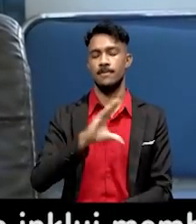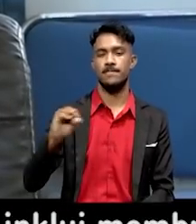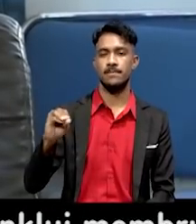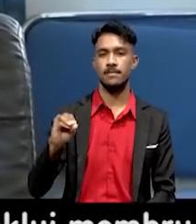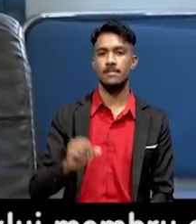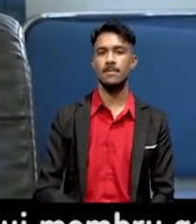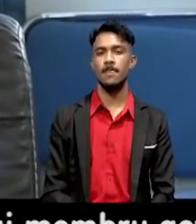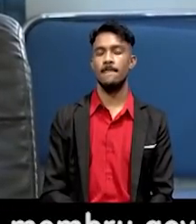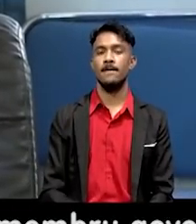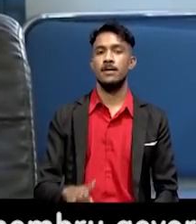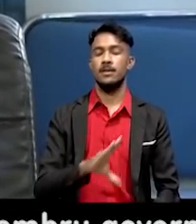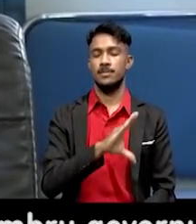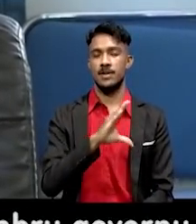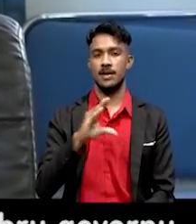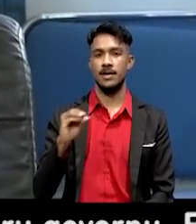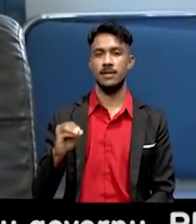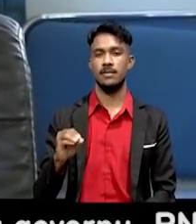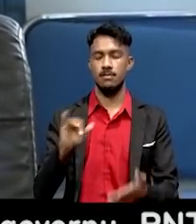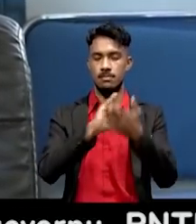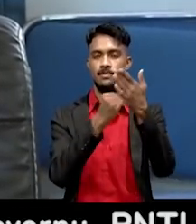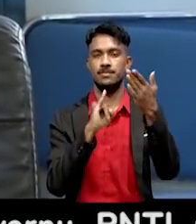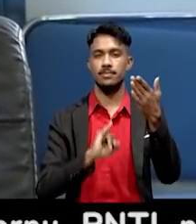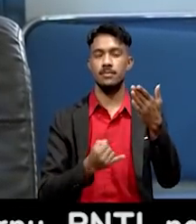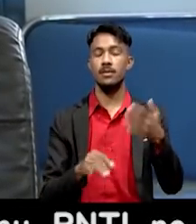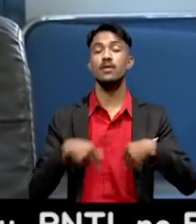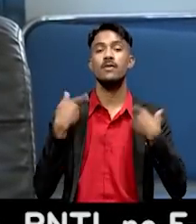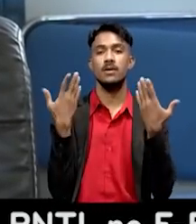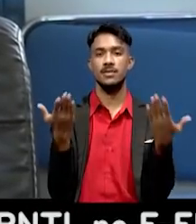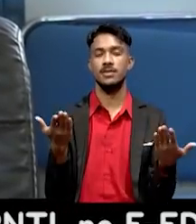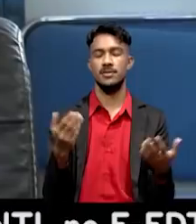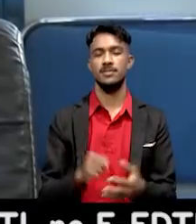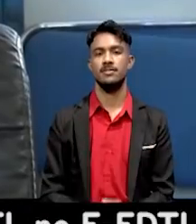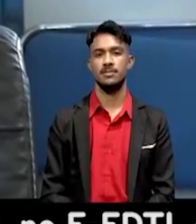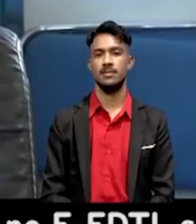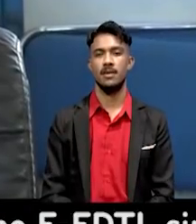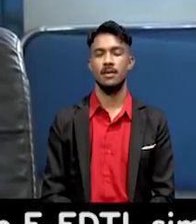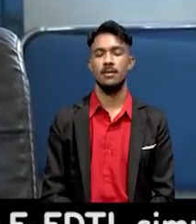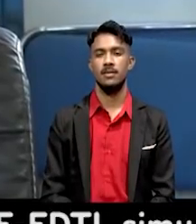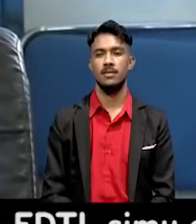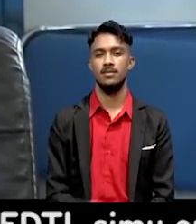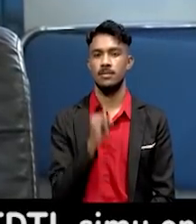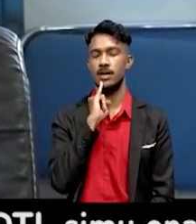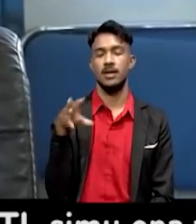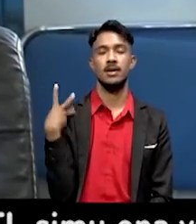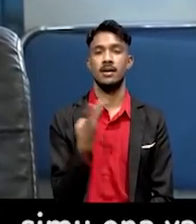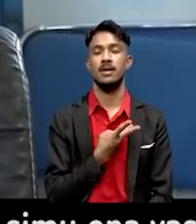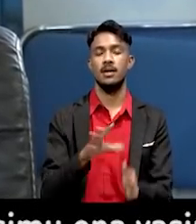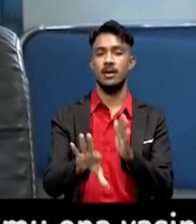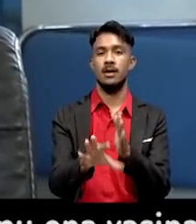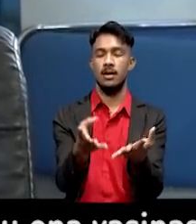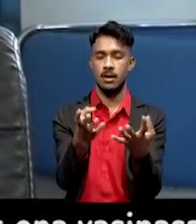E figura oinsa, maka ita karkhili